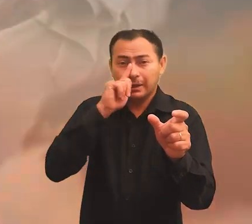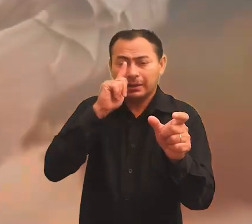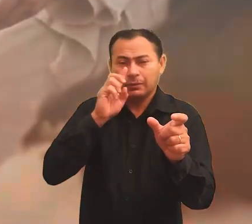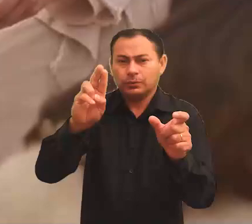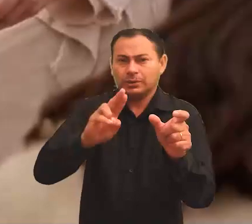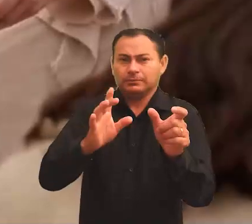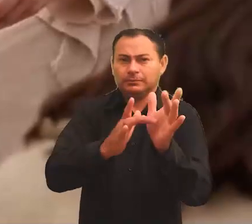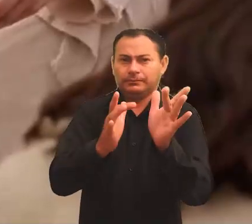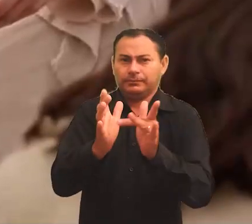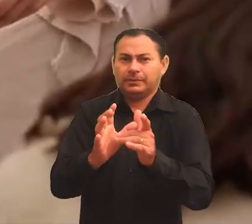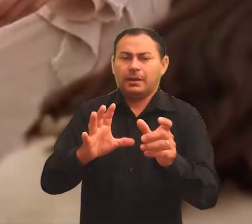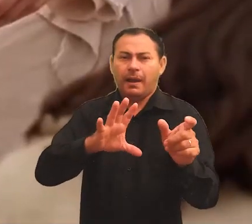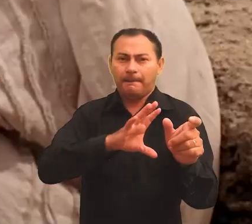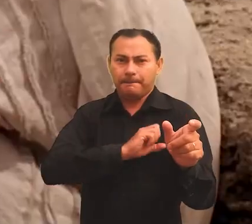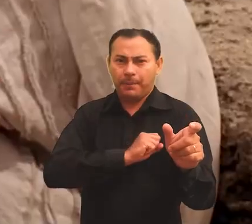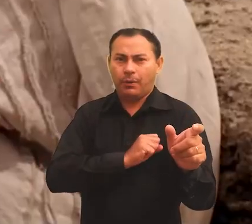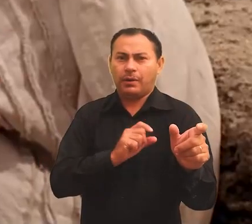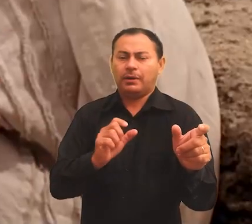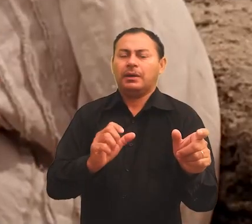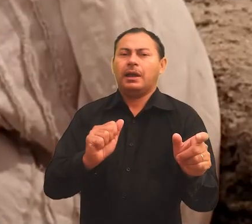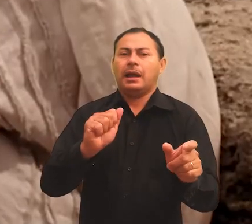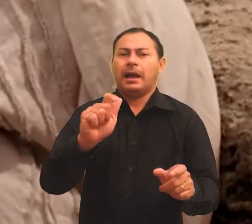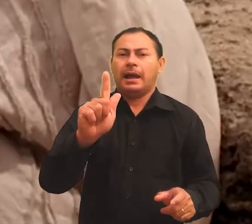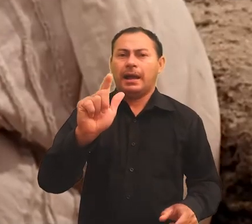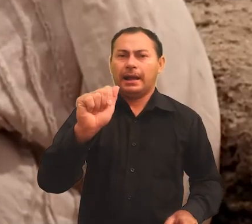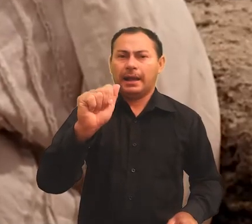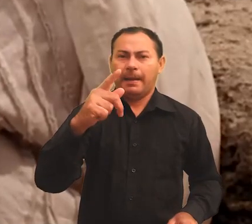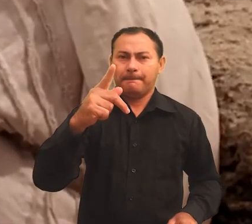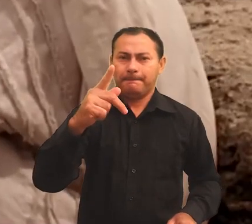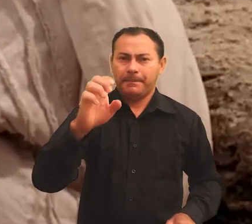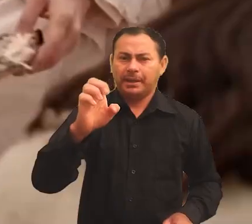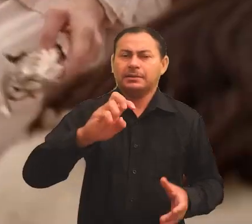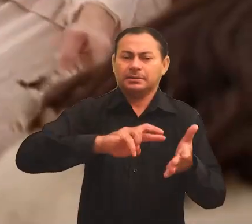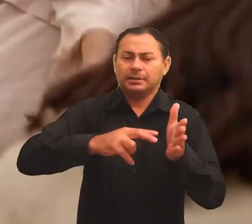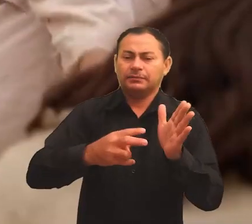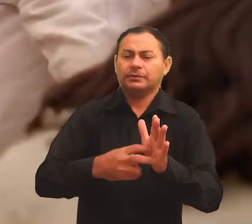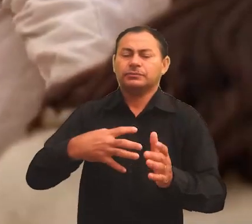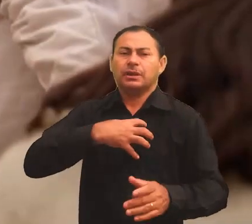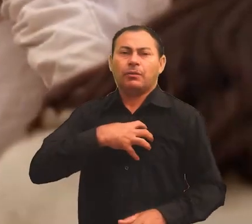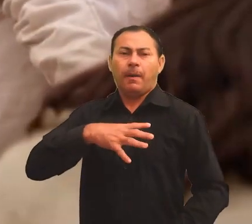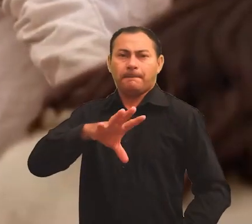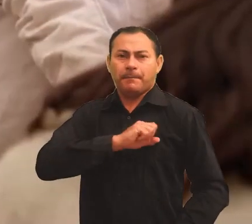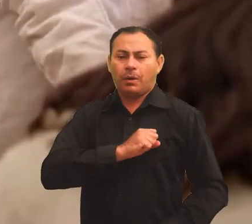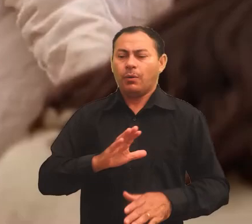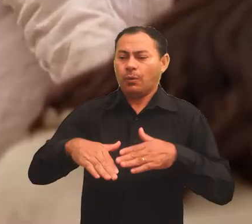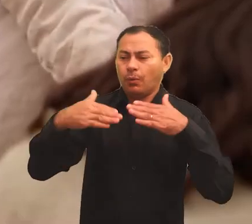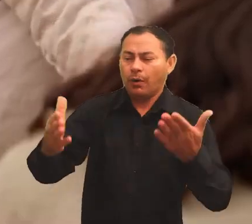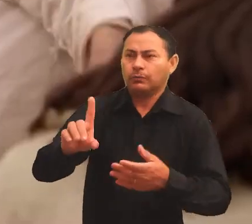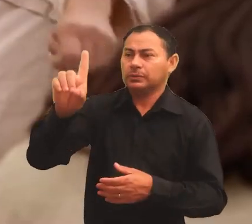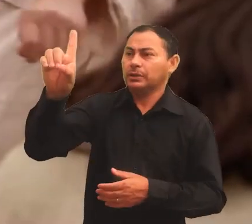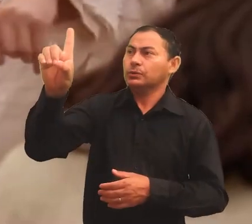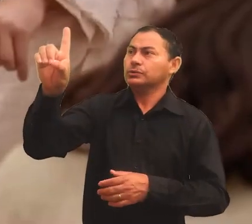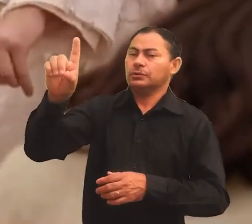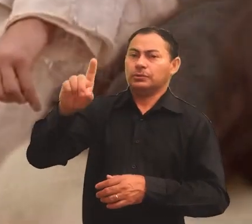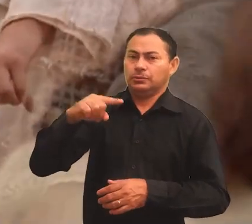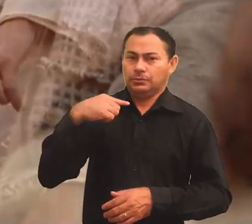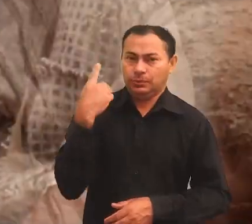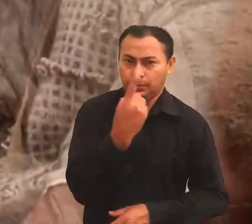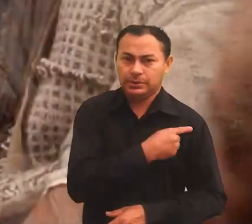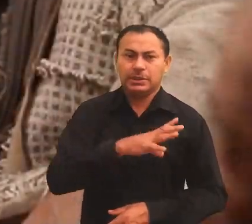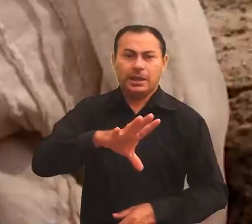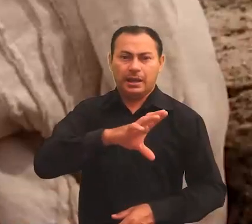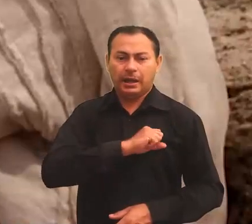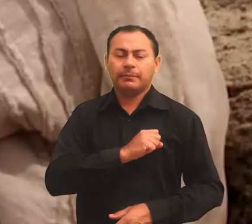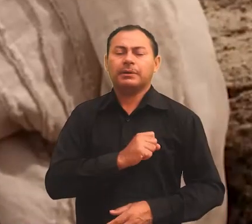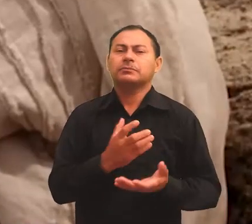original usada por Jesus para amor foi ágape, que significa o tipo de amor com o qual Deus nos ama.